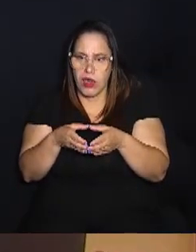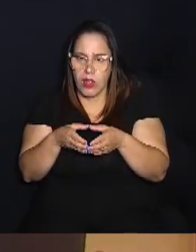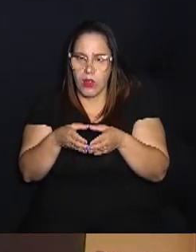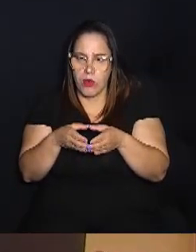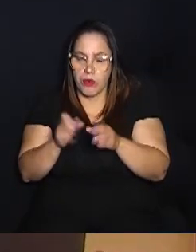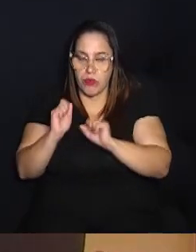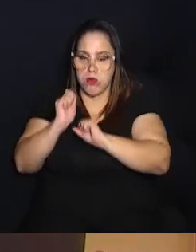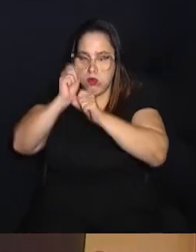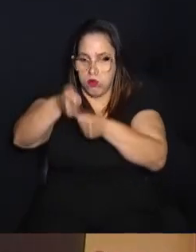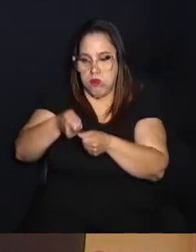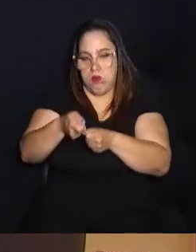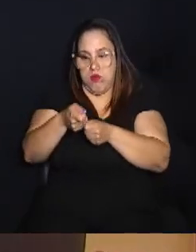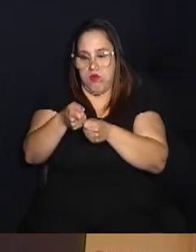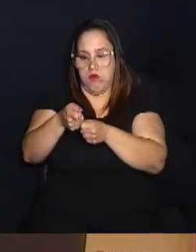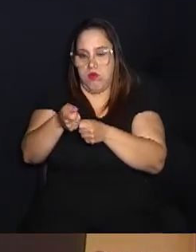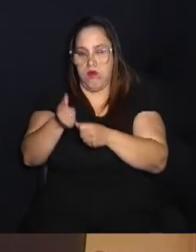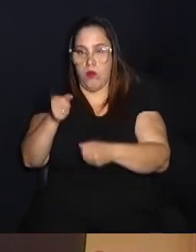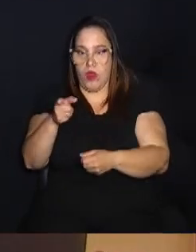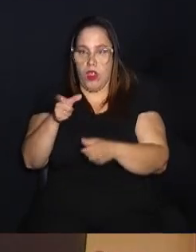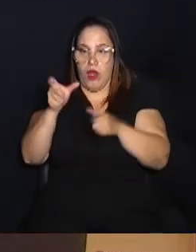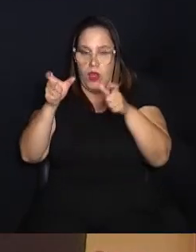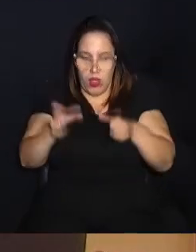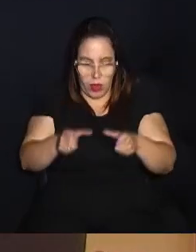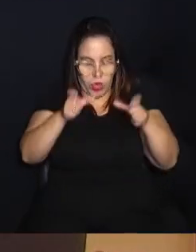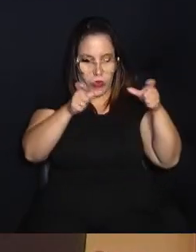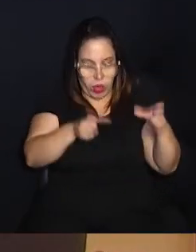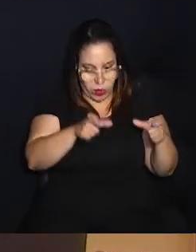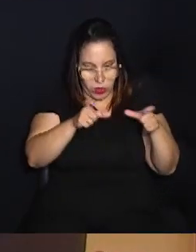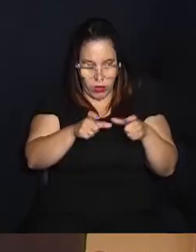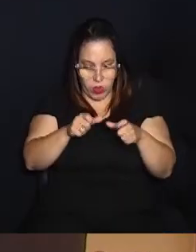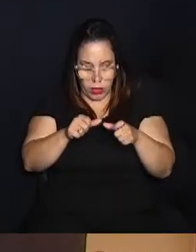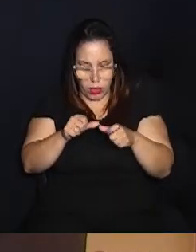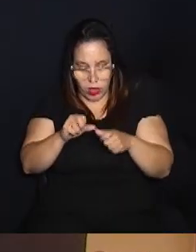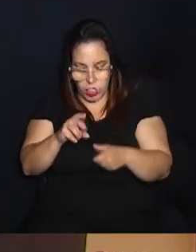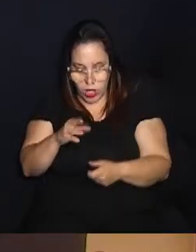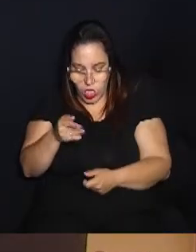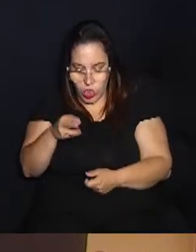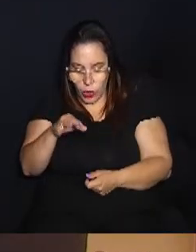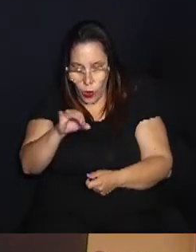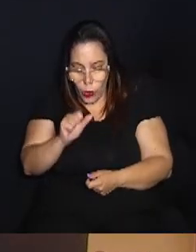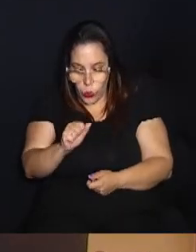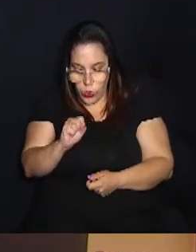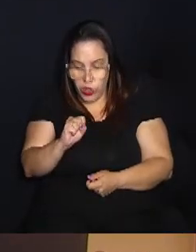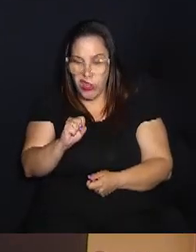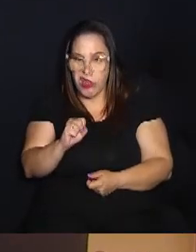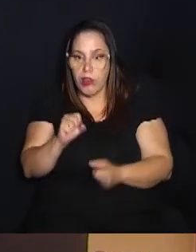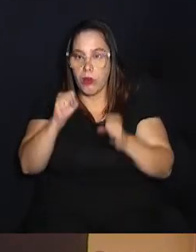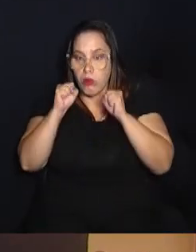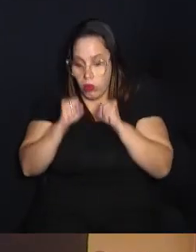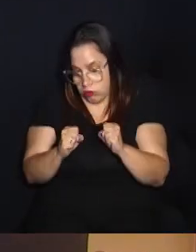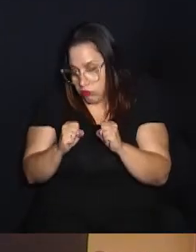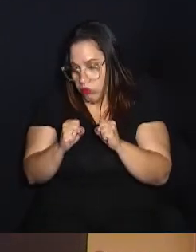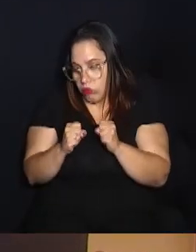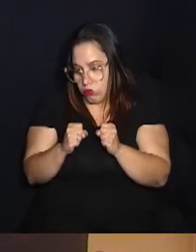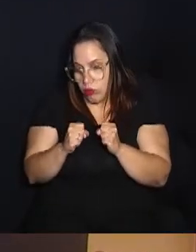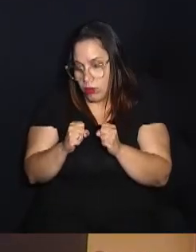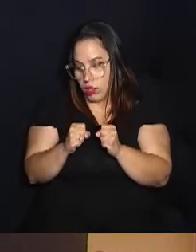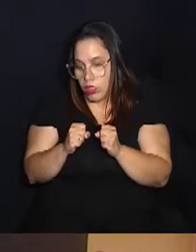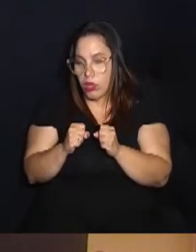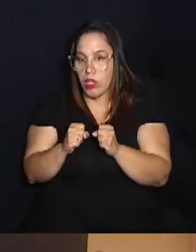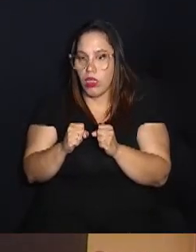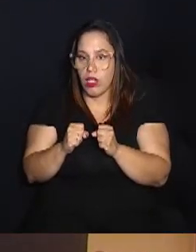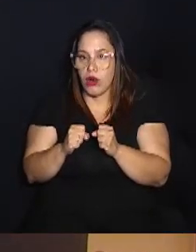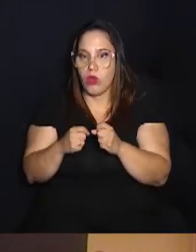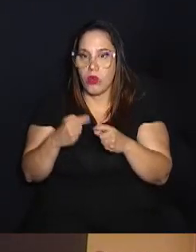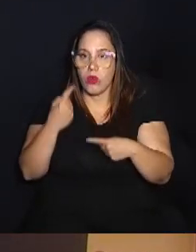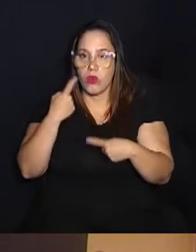de pescadores. Então, as palavras geradoras daquele universo possivelmente serão,